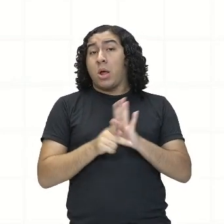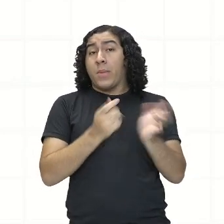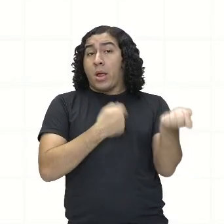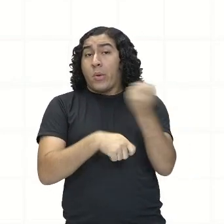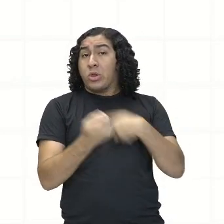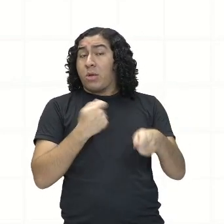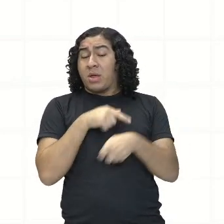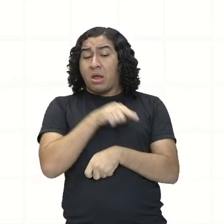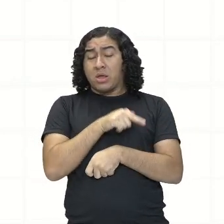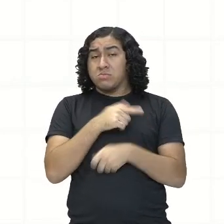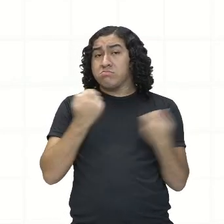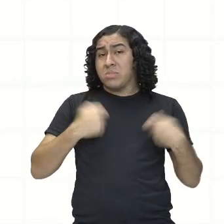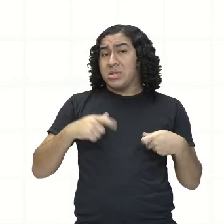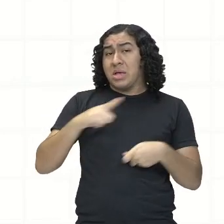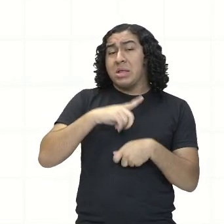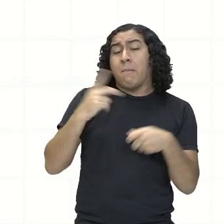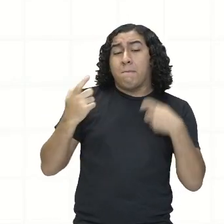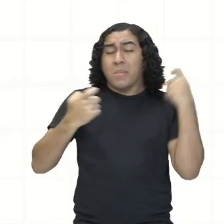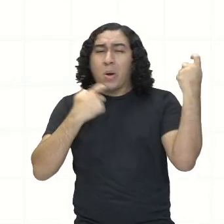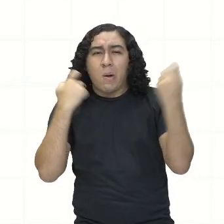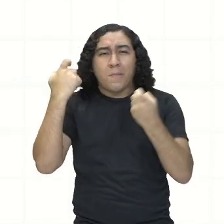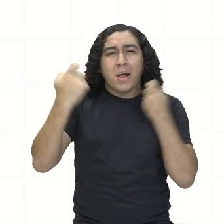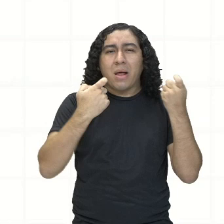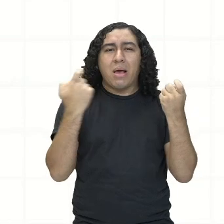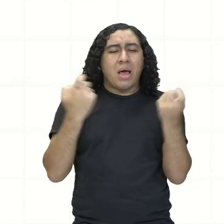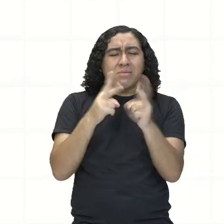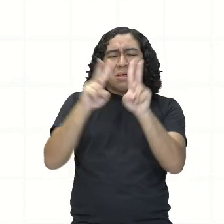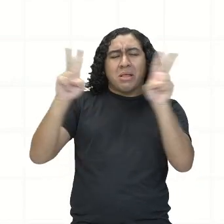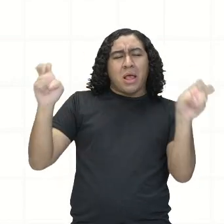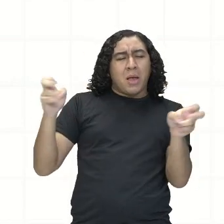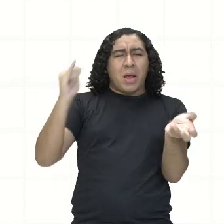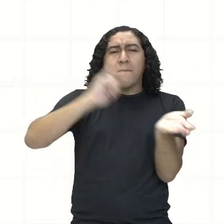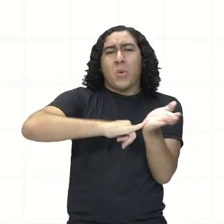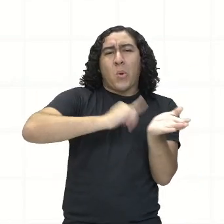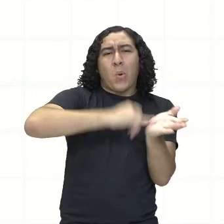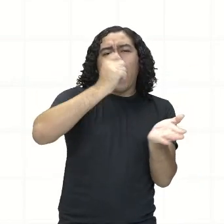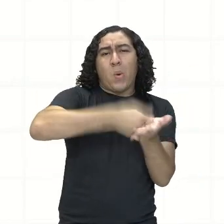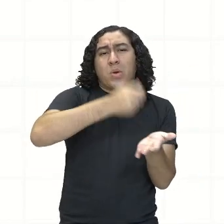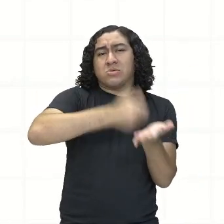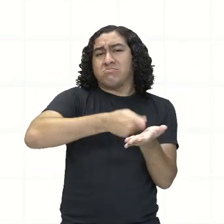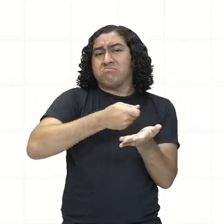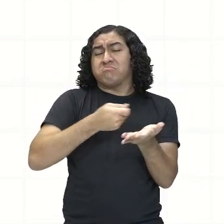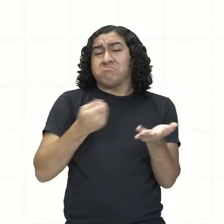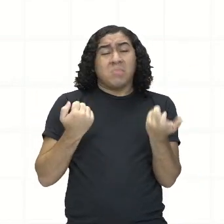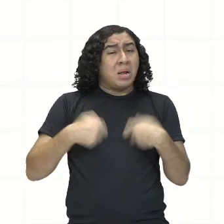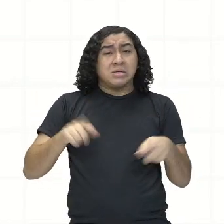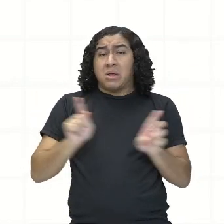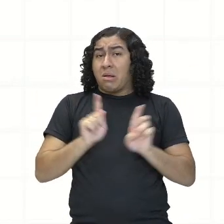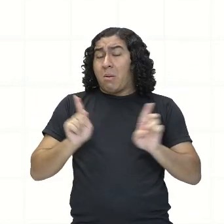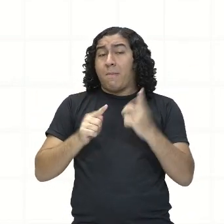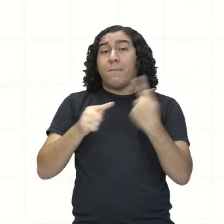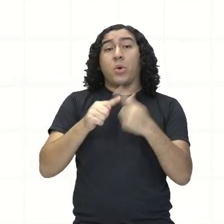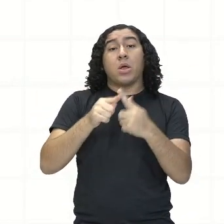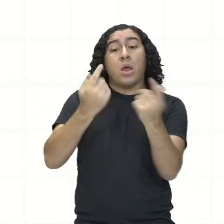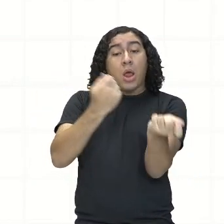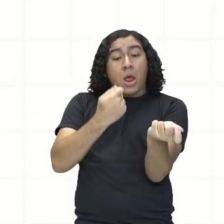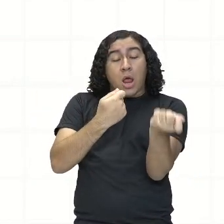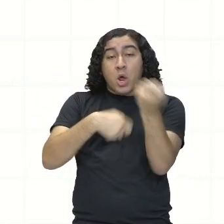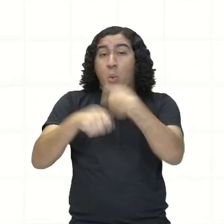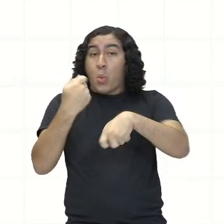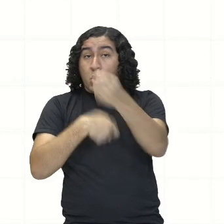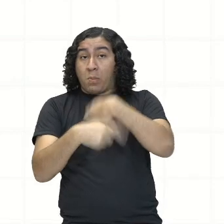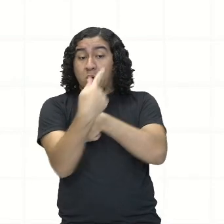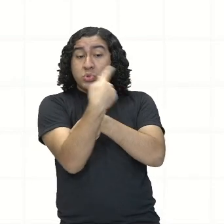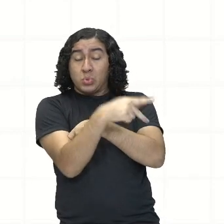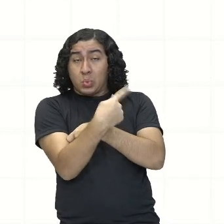Eles não precisavam se preocupar com os impostos que pagavam à igreja, porque a economia desses territórios estava